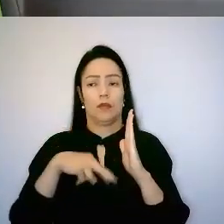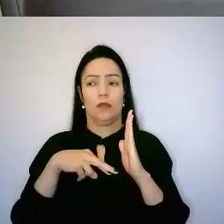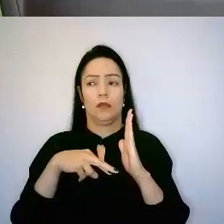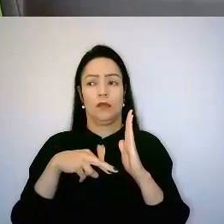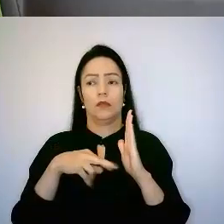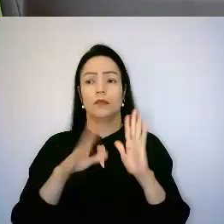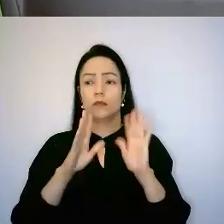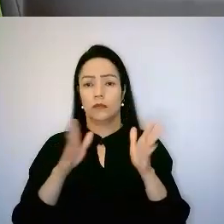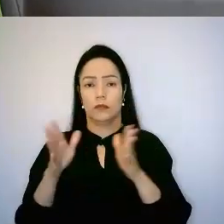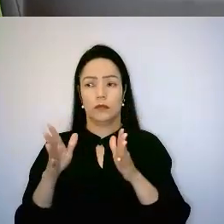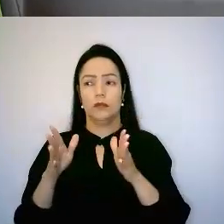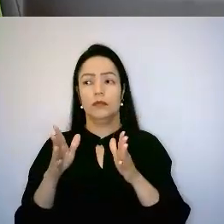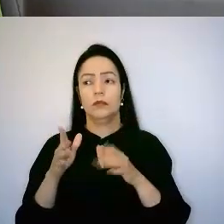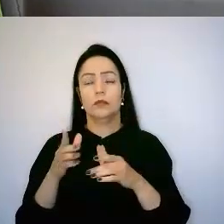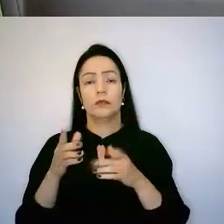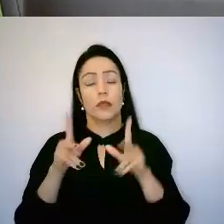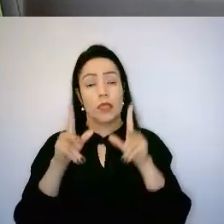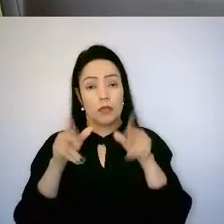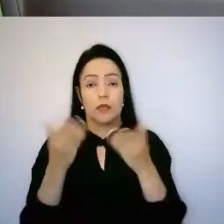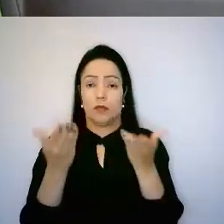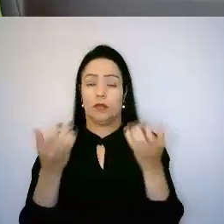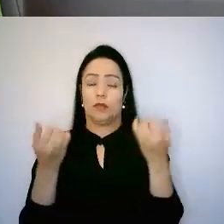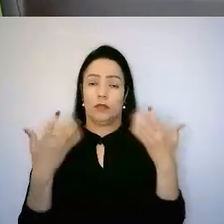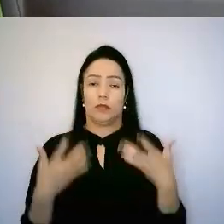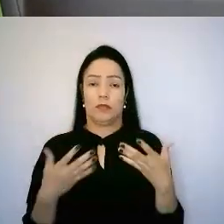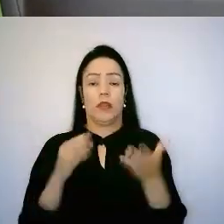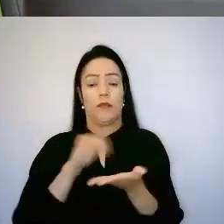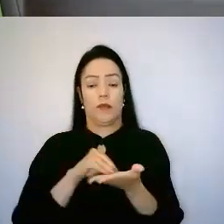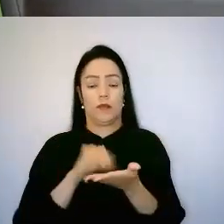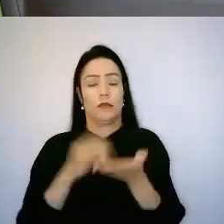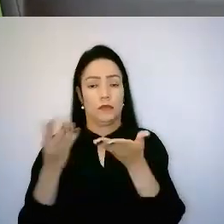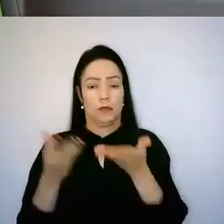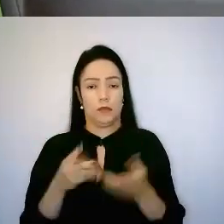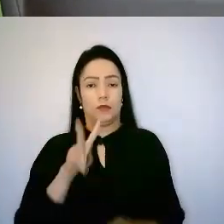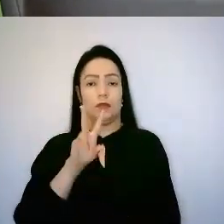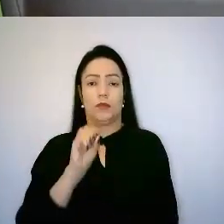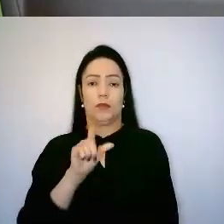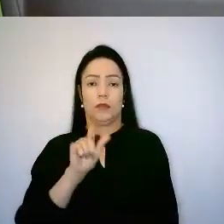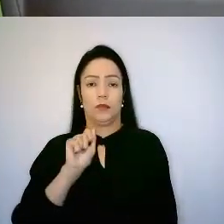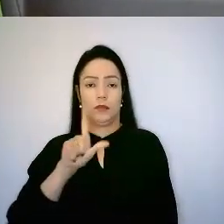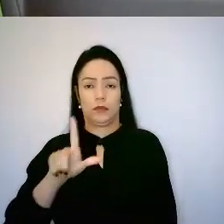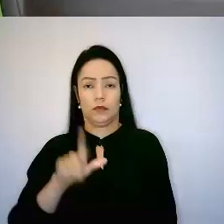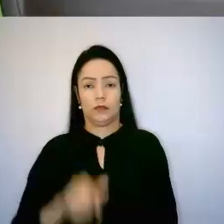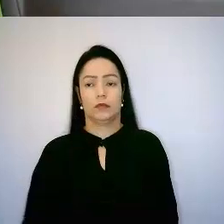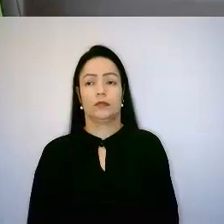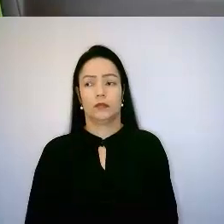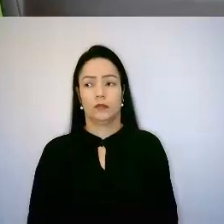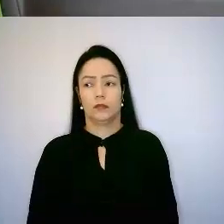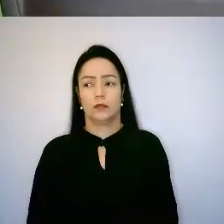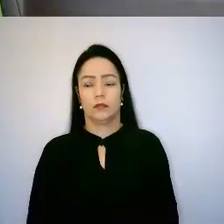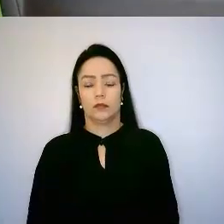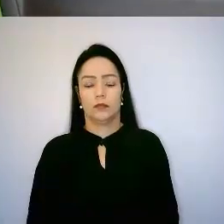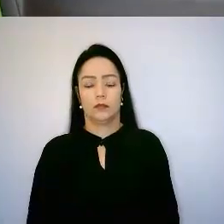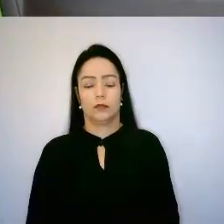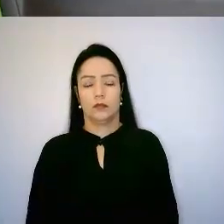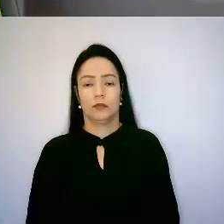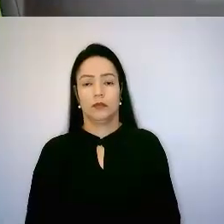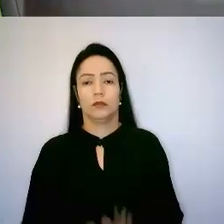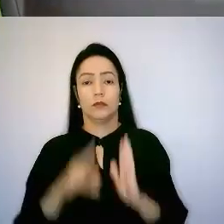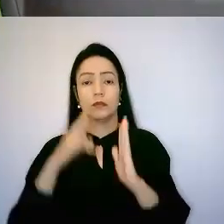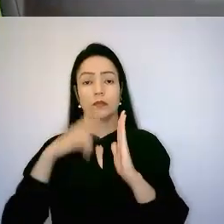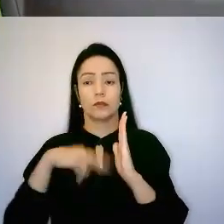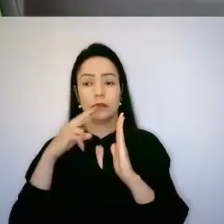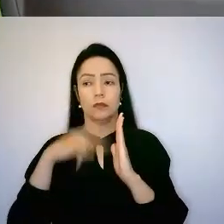foi Senado agora como vos está dizendo falta colocar o vogal falta colocar realmente vogal mas o revisor